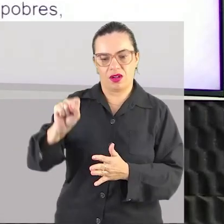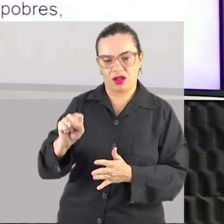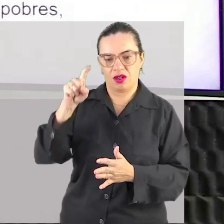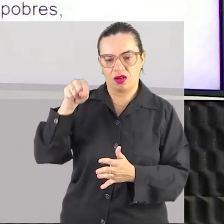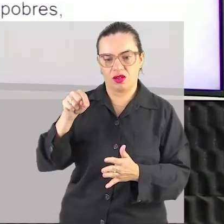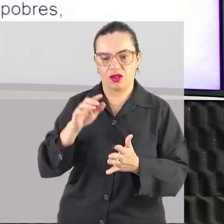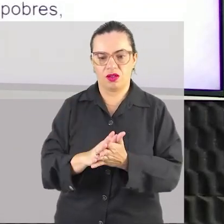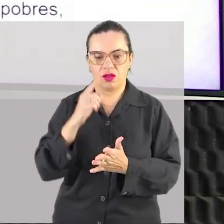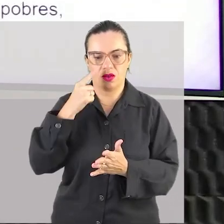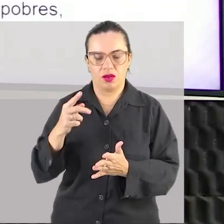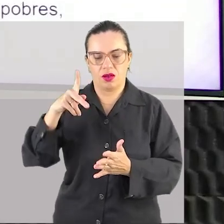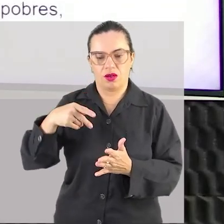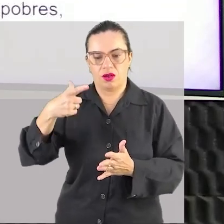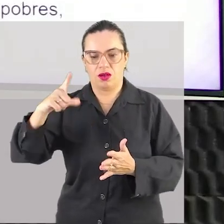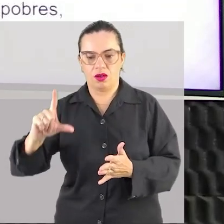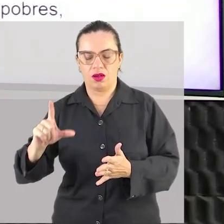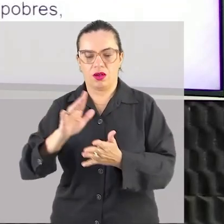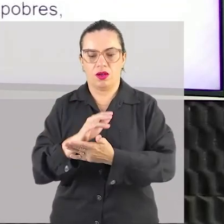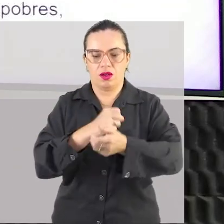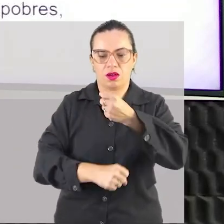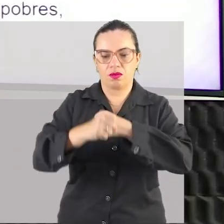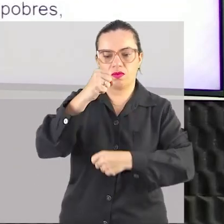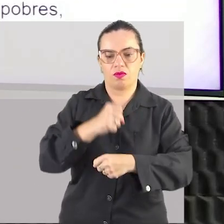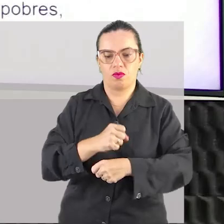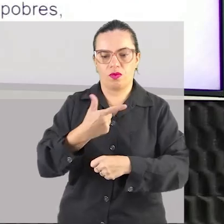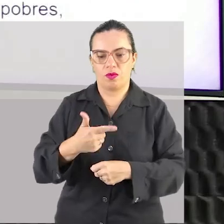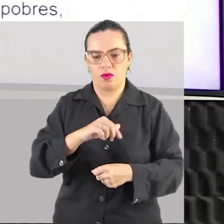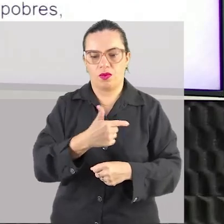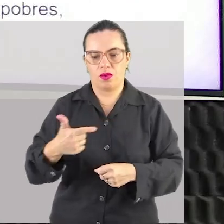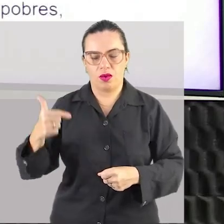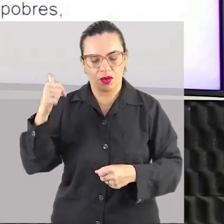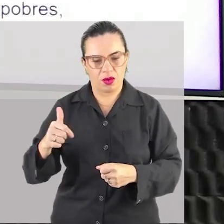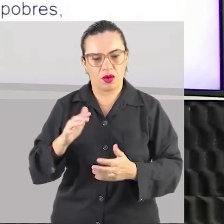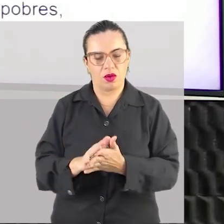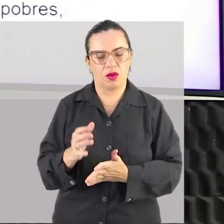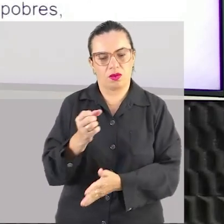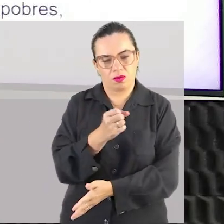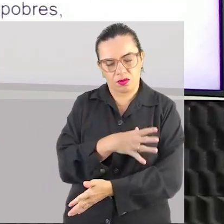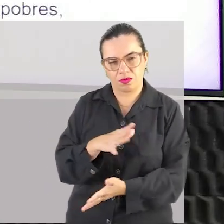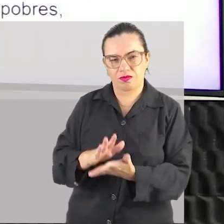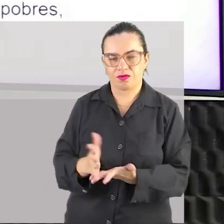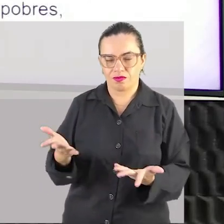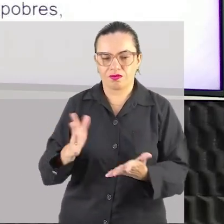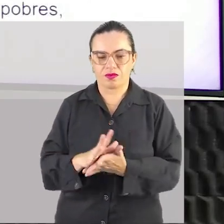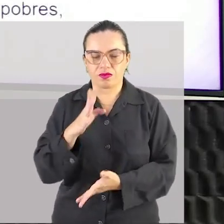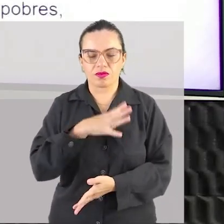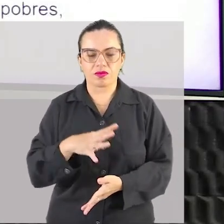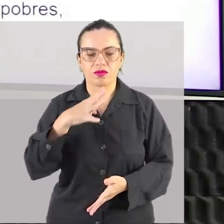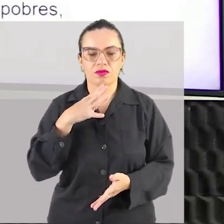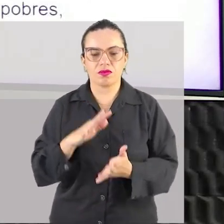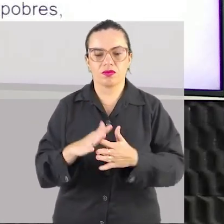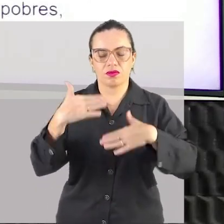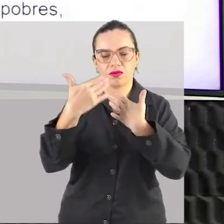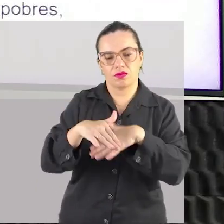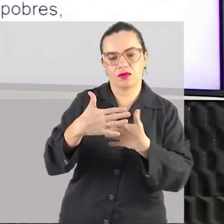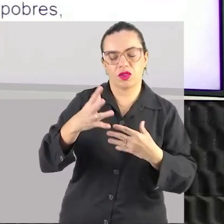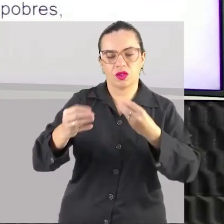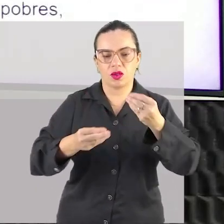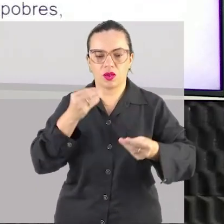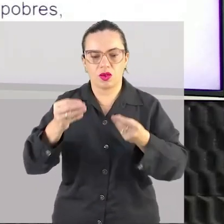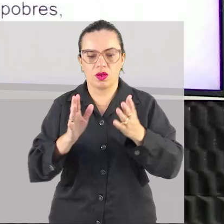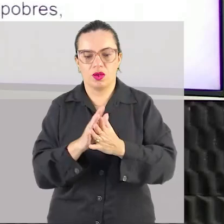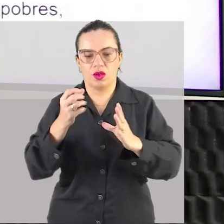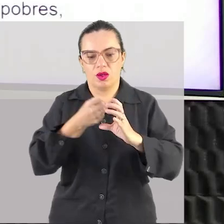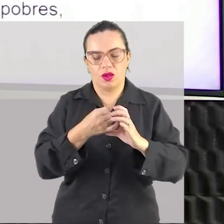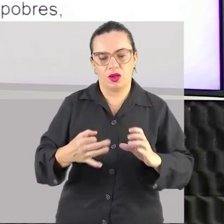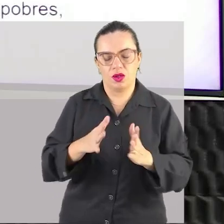2022 percebam são questões bem recentes para vocês pegarem aí uma familiaridade com a prova tá com o perfil da prova sempre